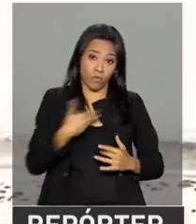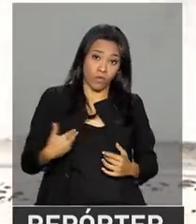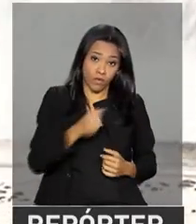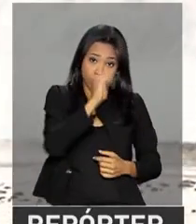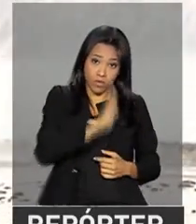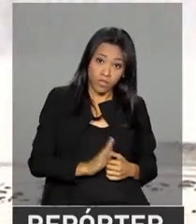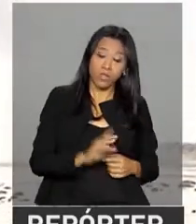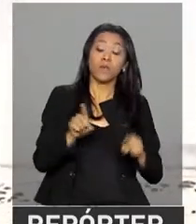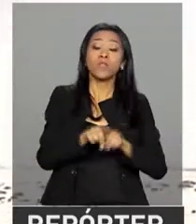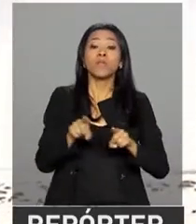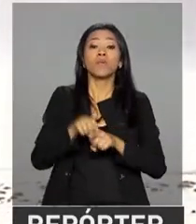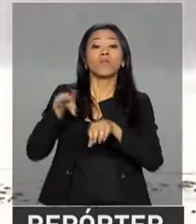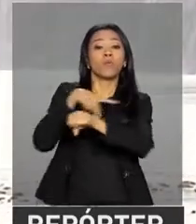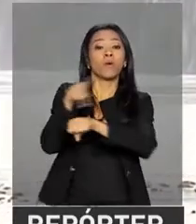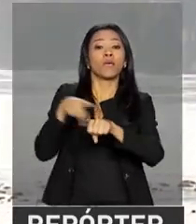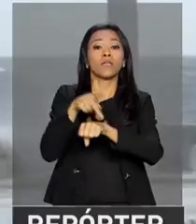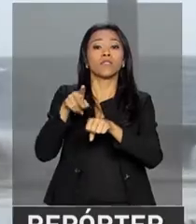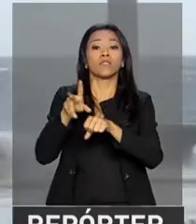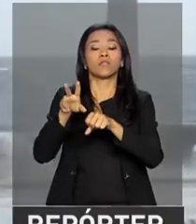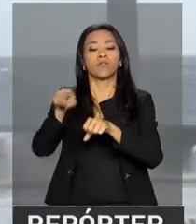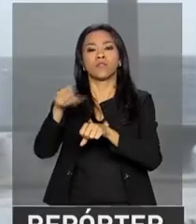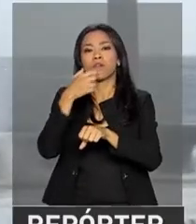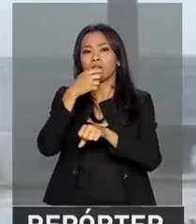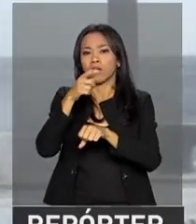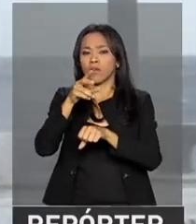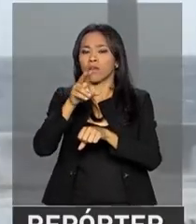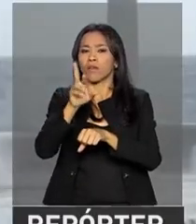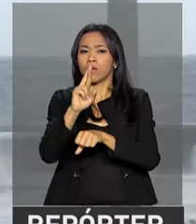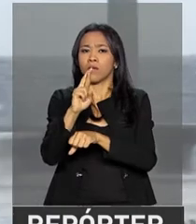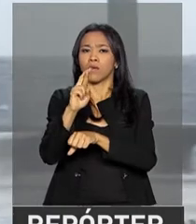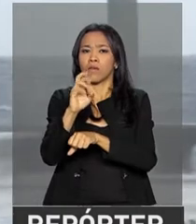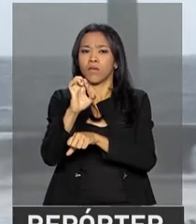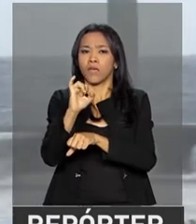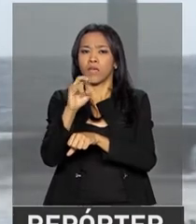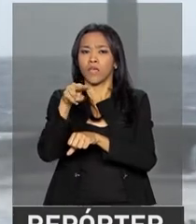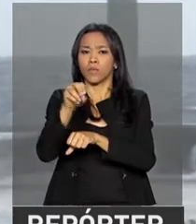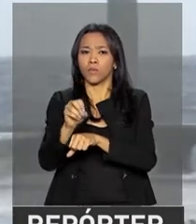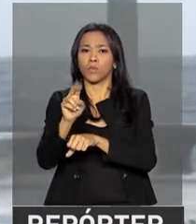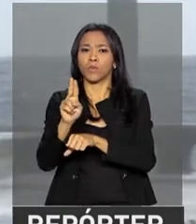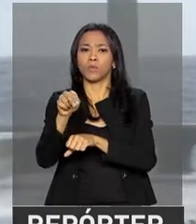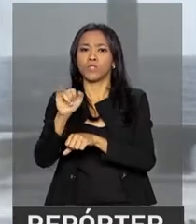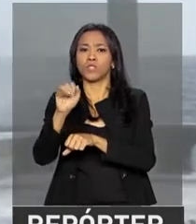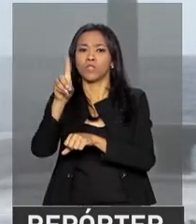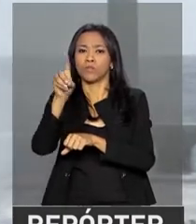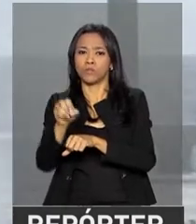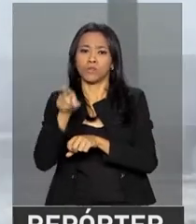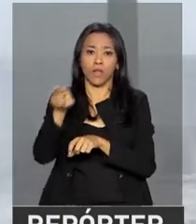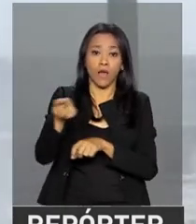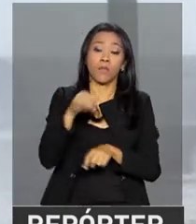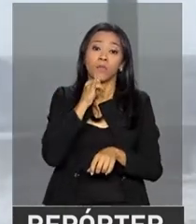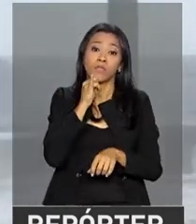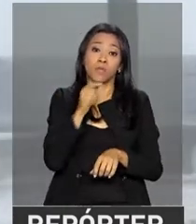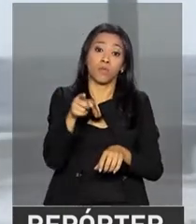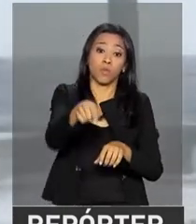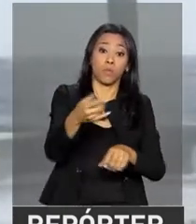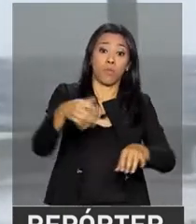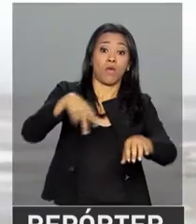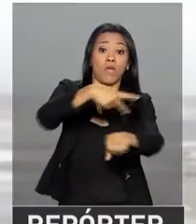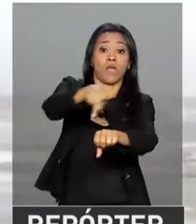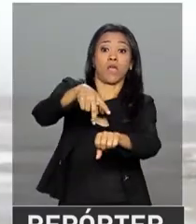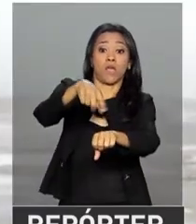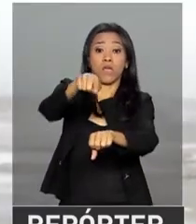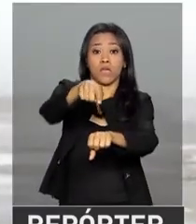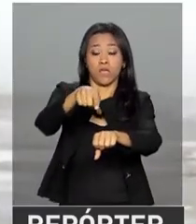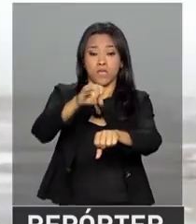Reino Unido, para viabilizar a retirada de brasileiros que estão em territórios britânicos, como justamente na ilha de Tortola, onde